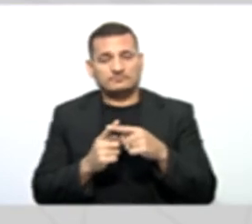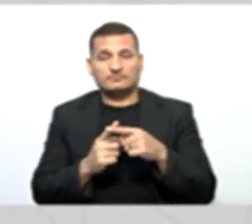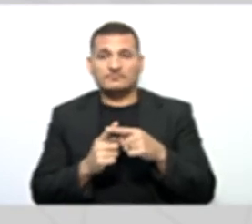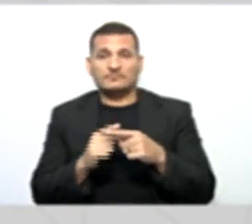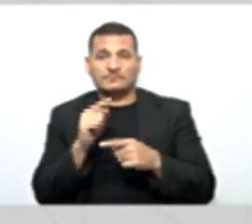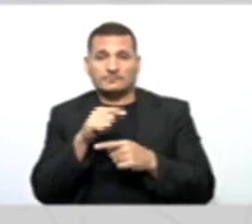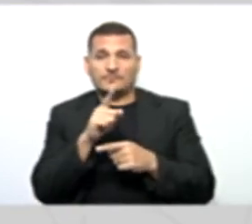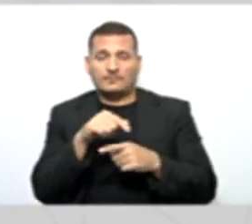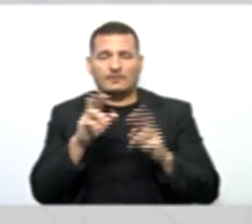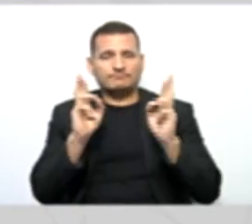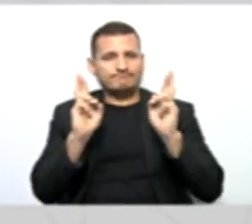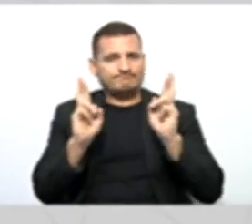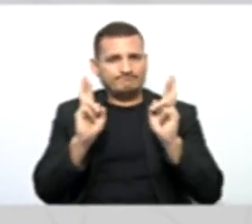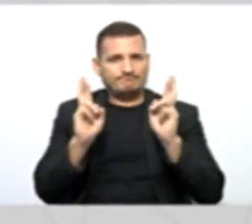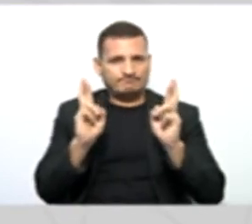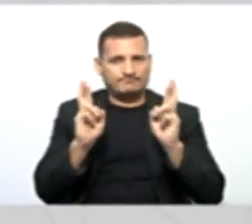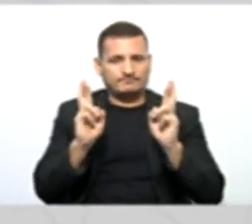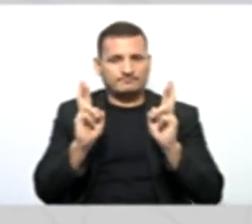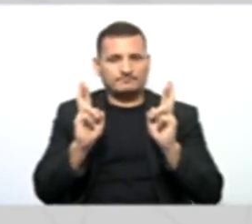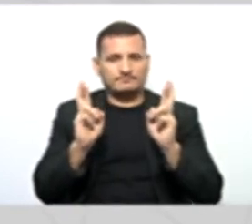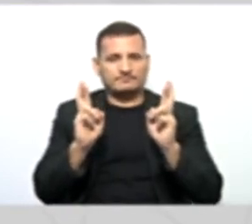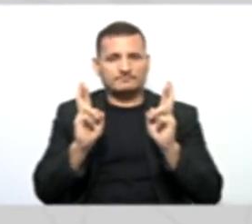o responsável.